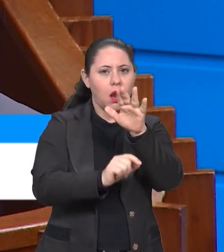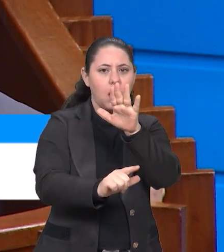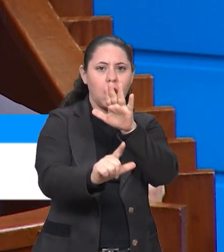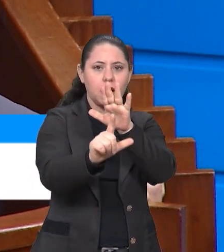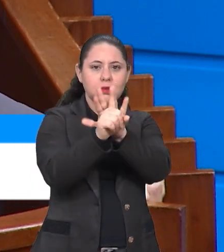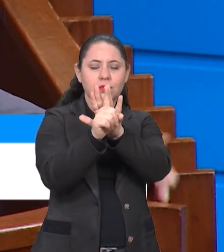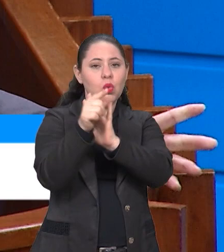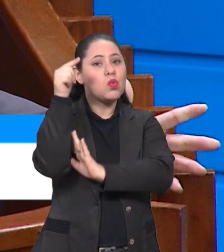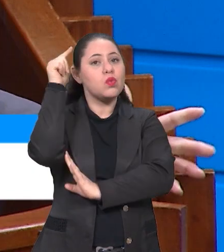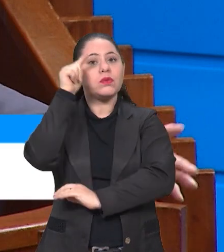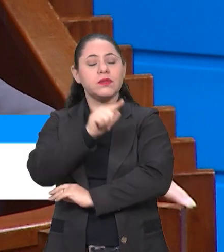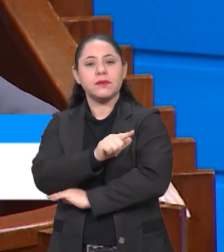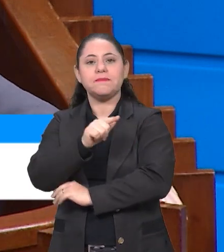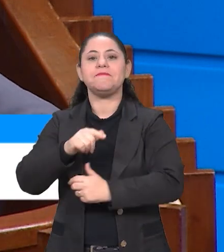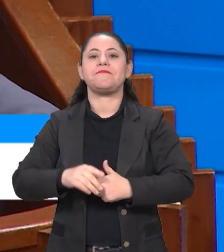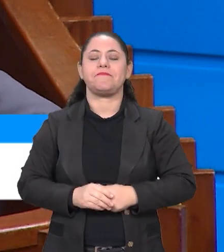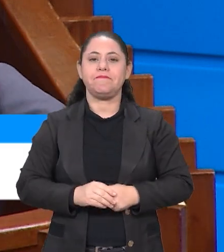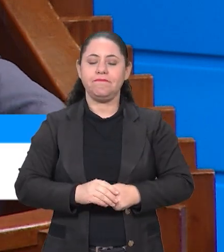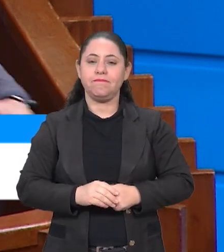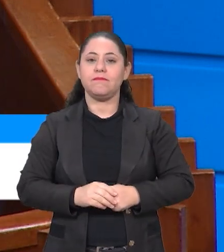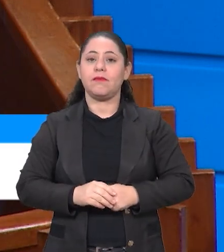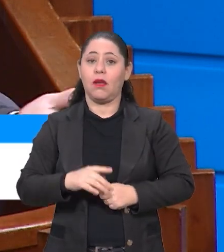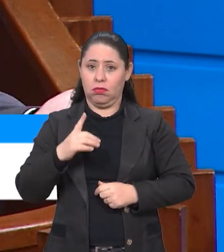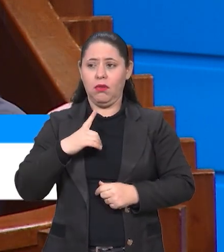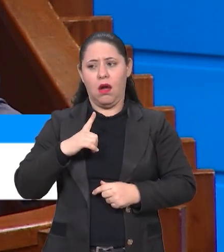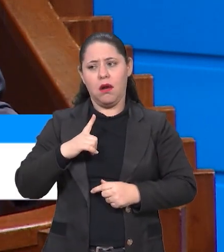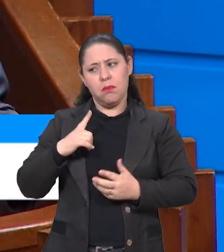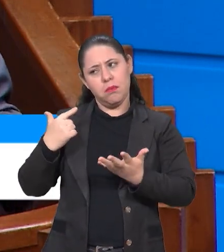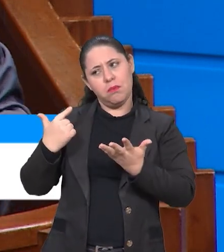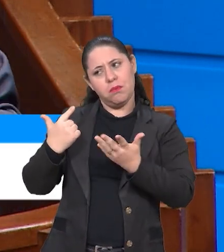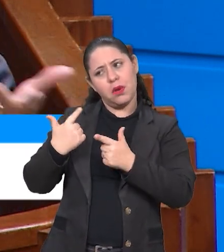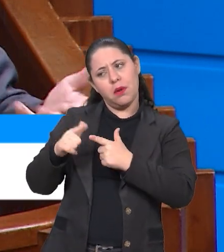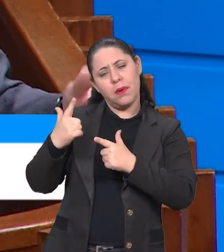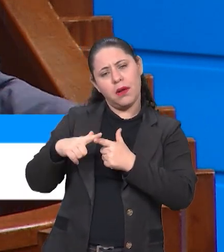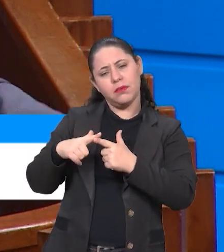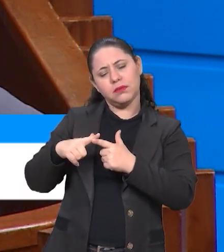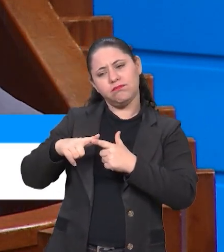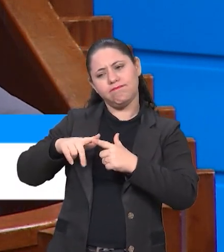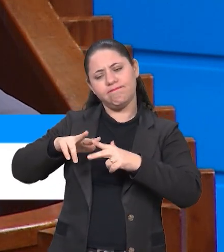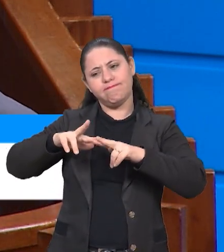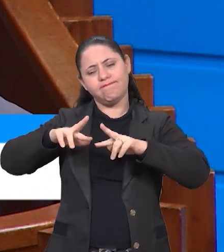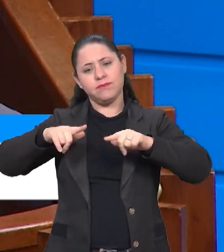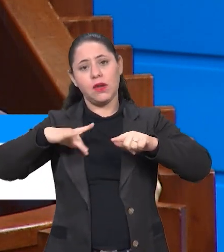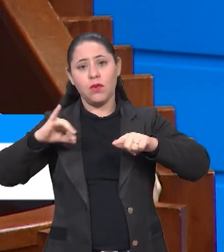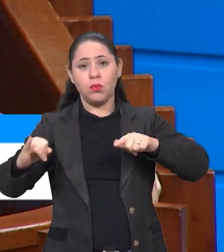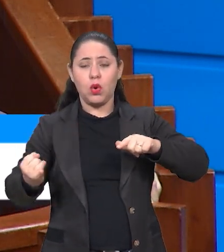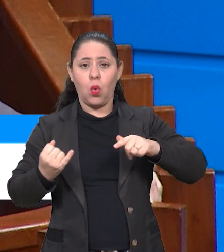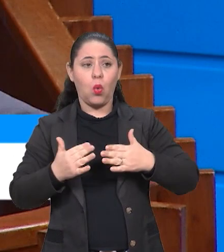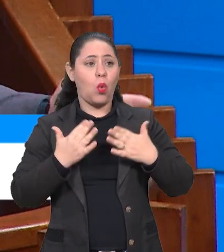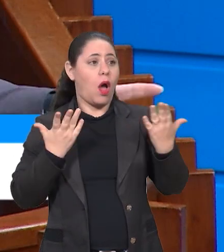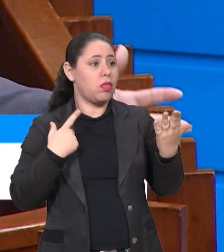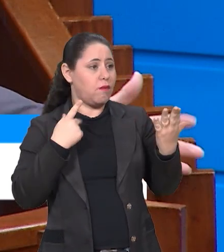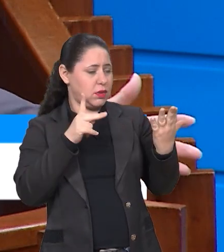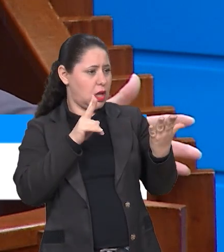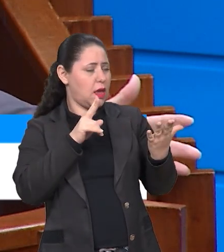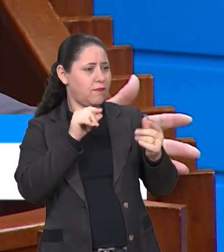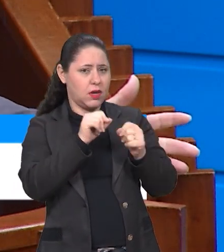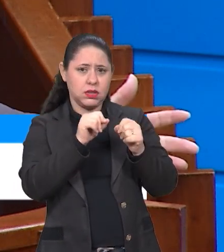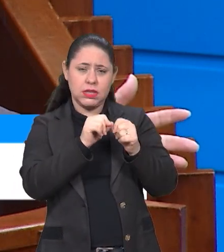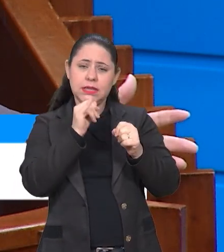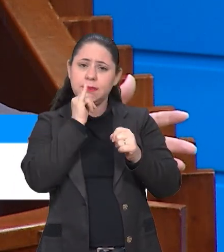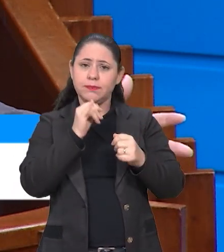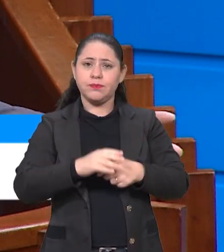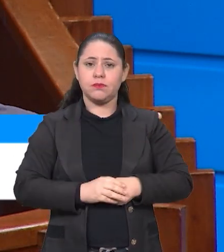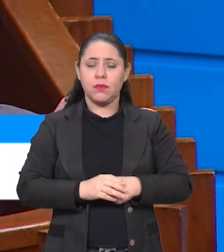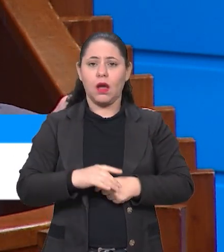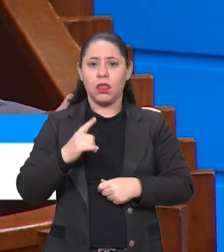fazer uma legislação que consiga, mesmo com divergências, e lá eu tive oportunidade de dizer, quando você